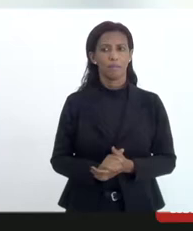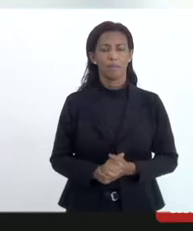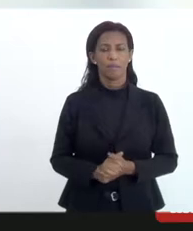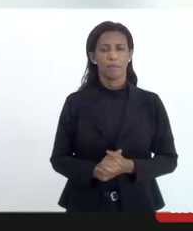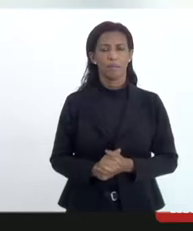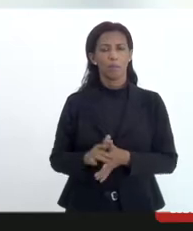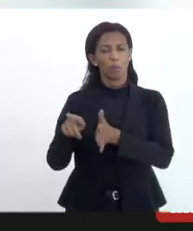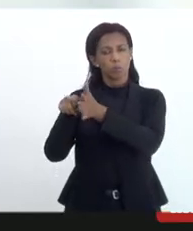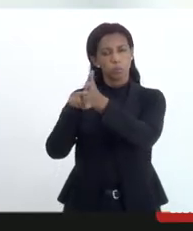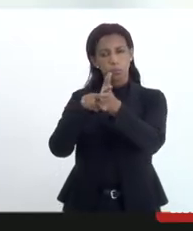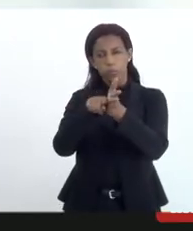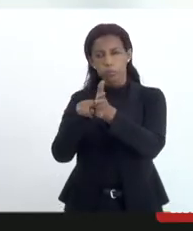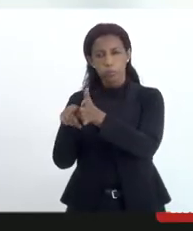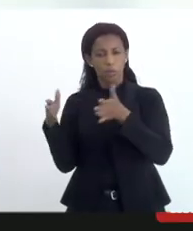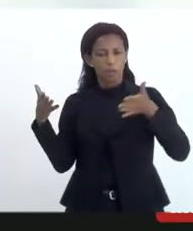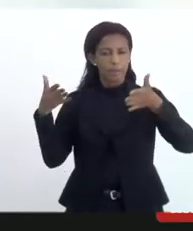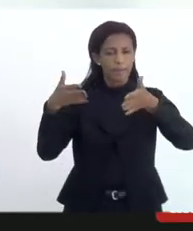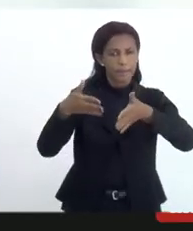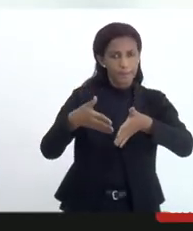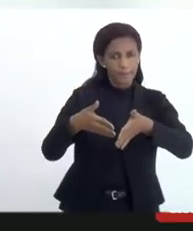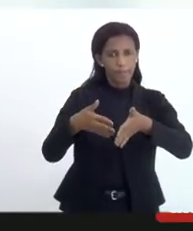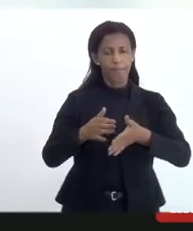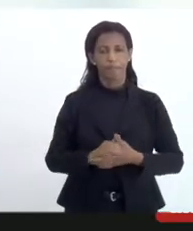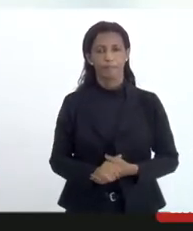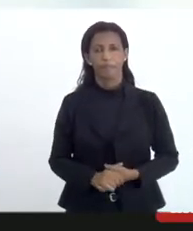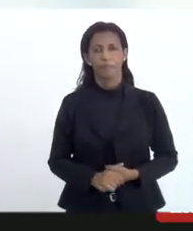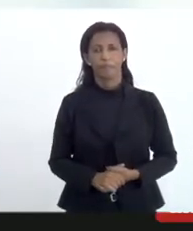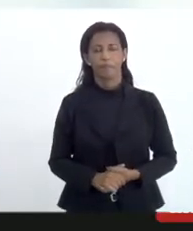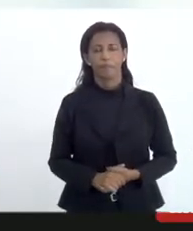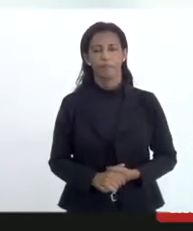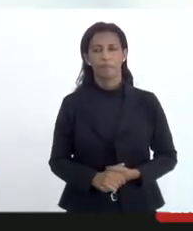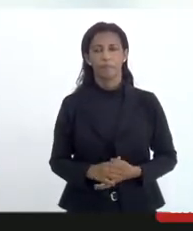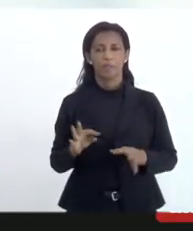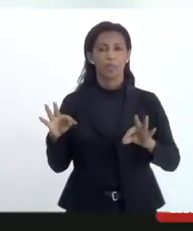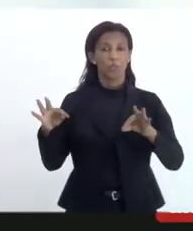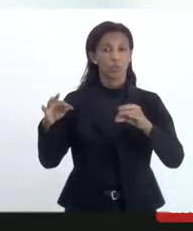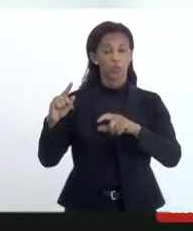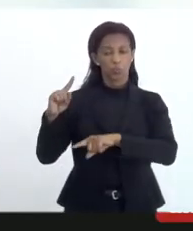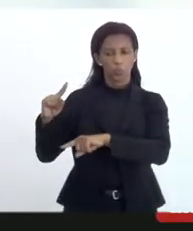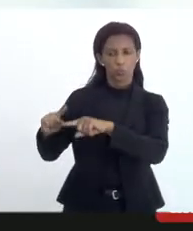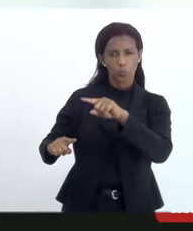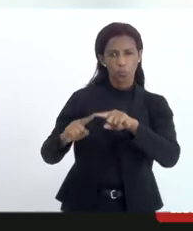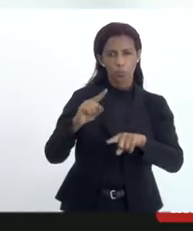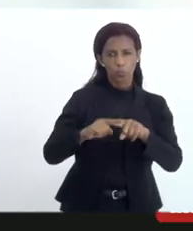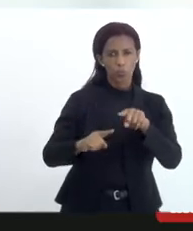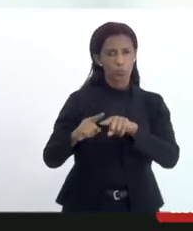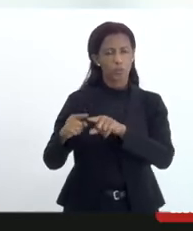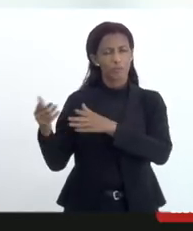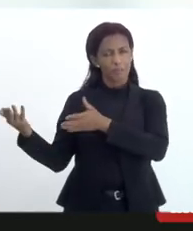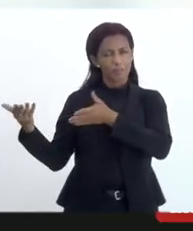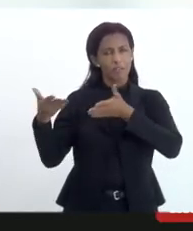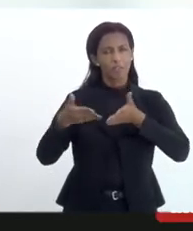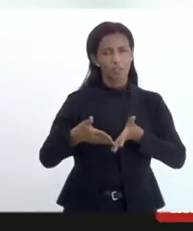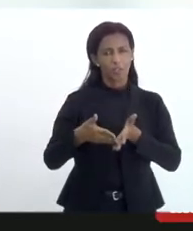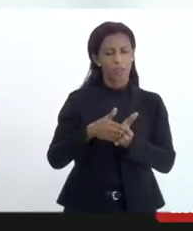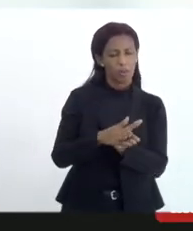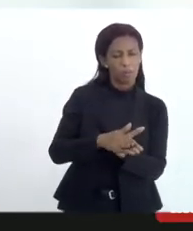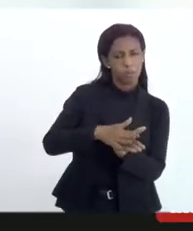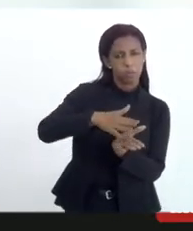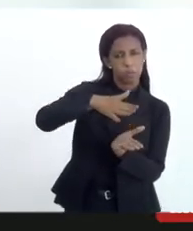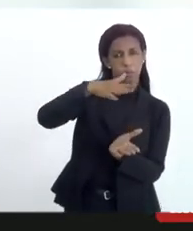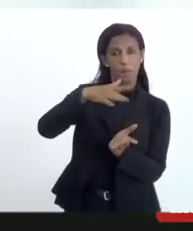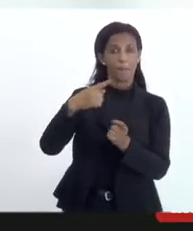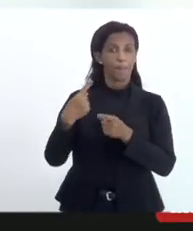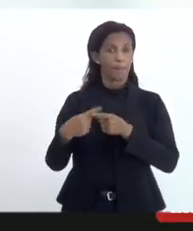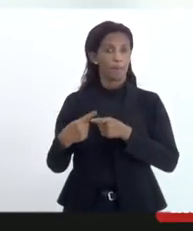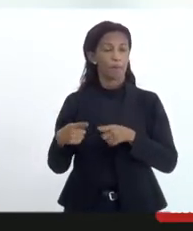uma análise criteriosa de todo esse material que ainda vai chegar,